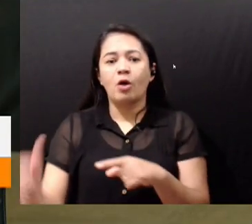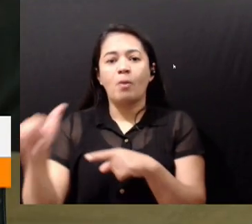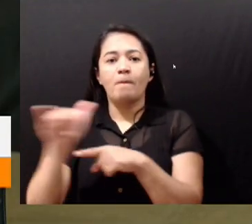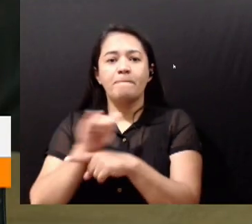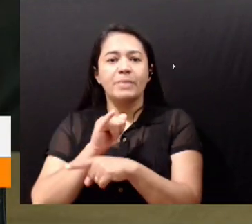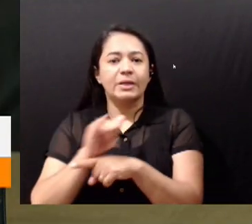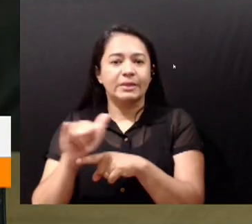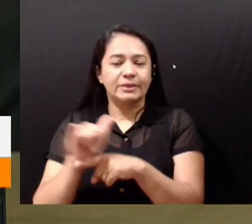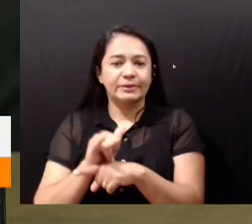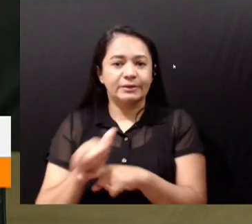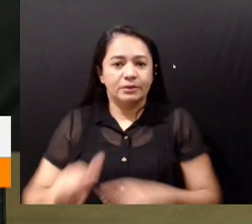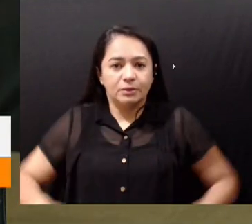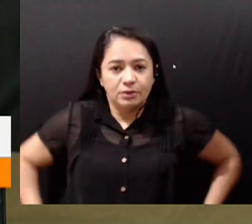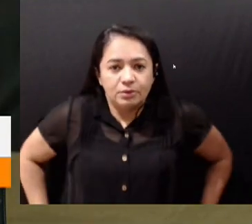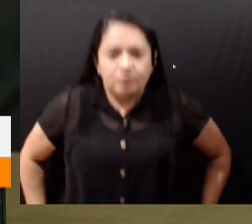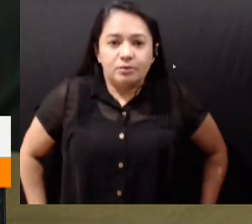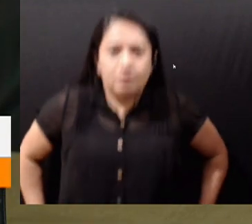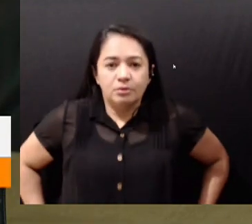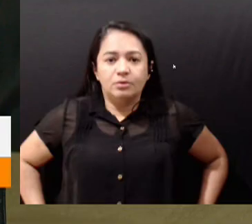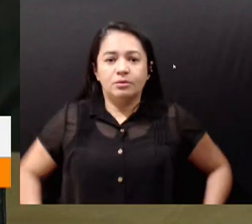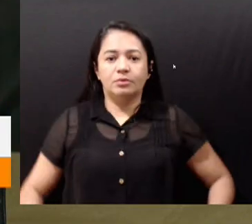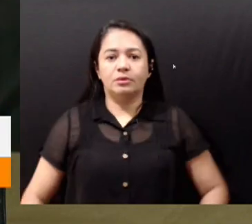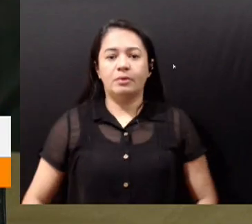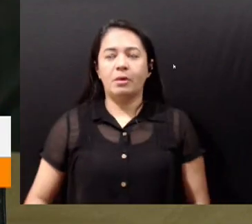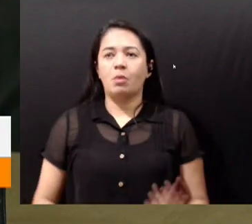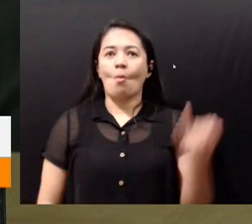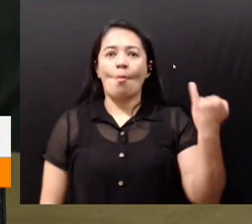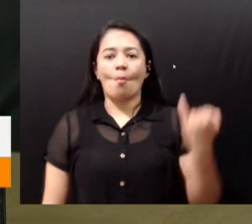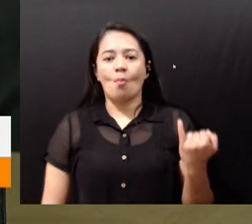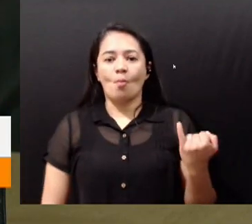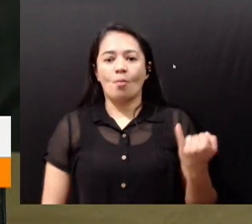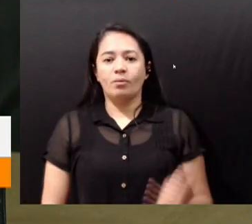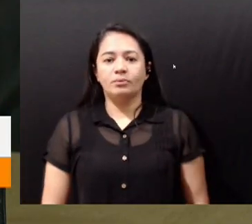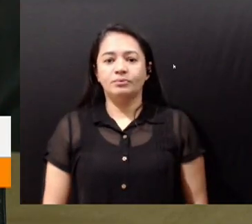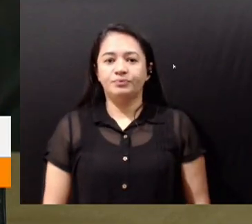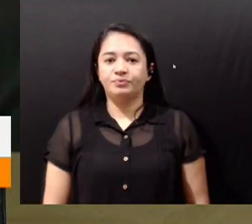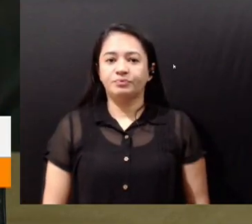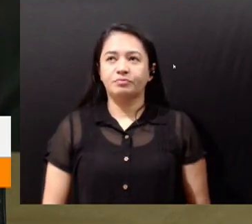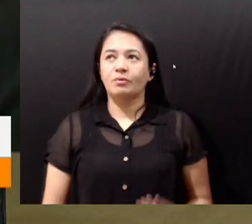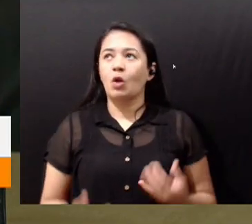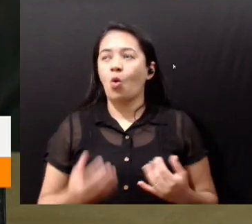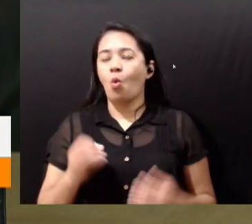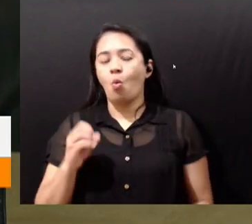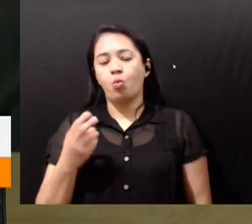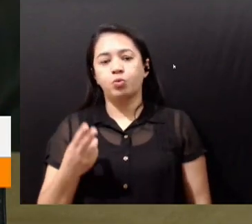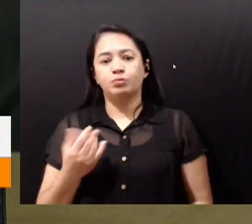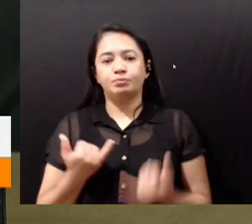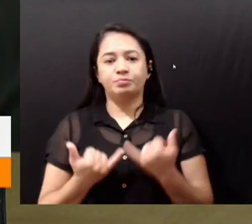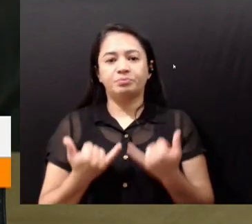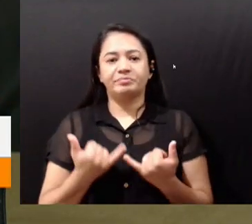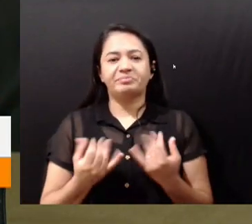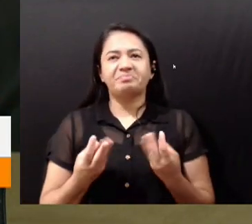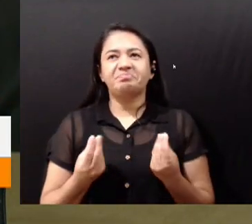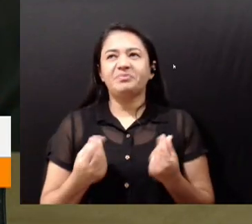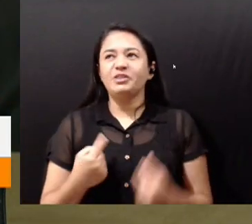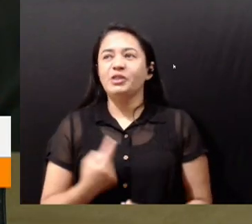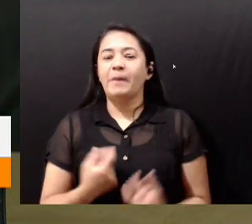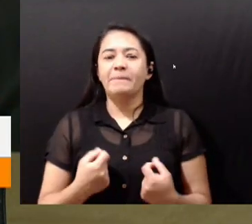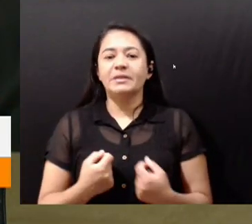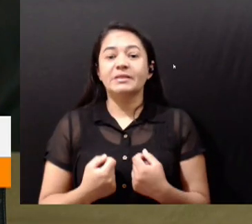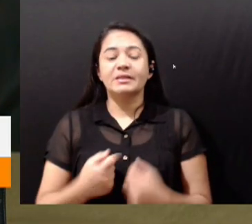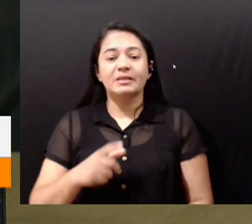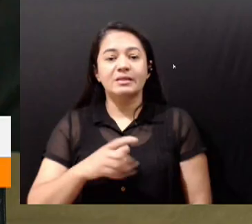né, para emagrecer, ou como a gente tem que ter prazer em